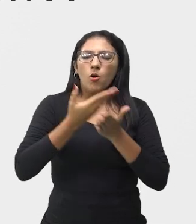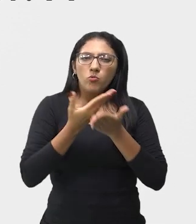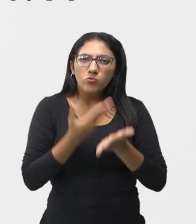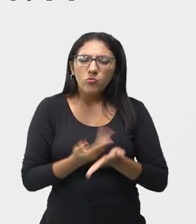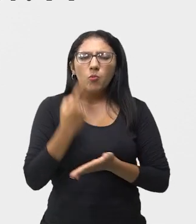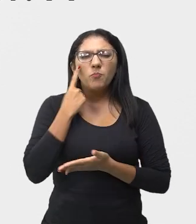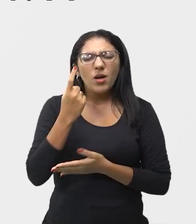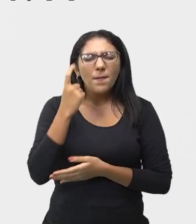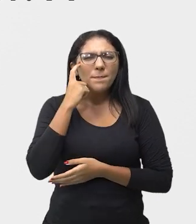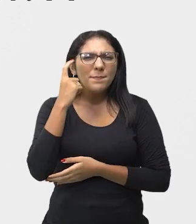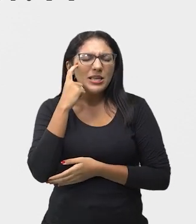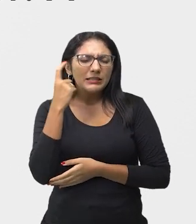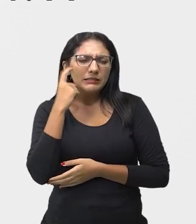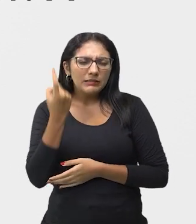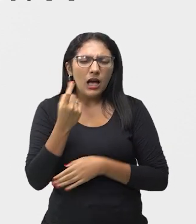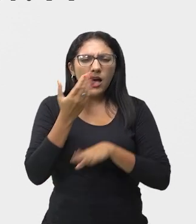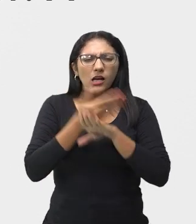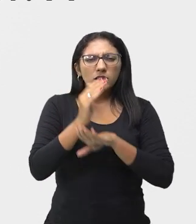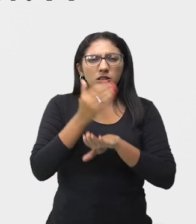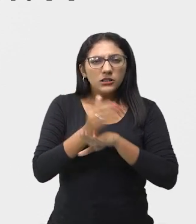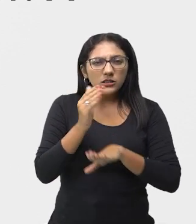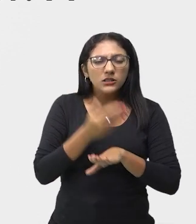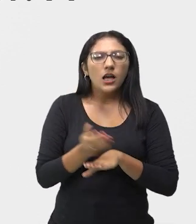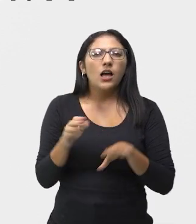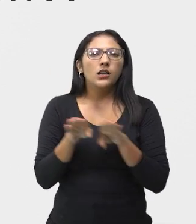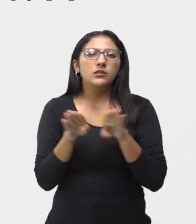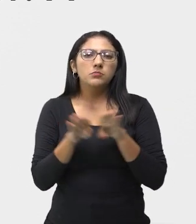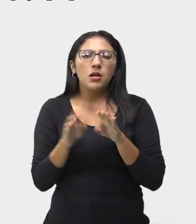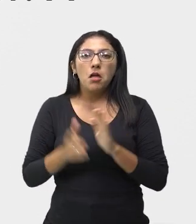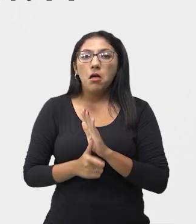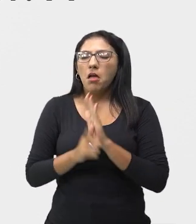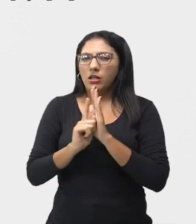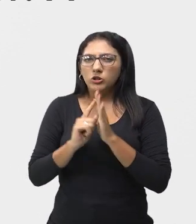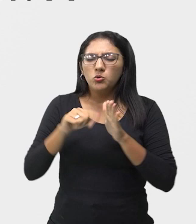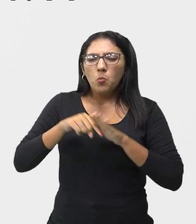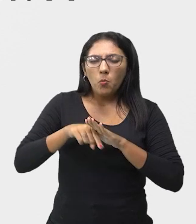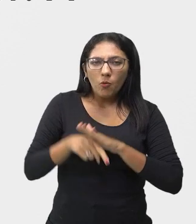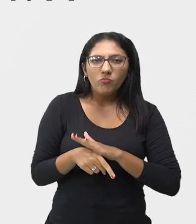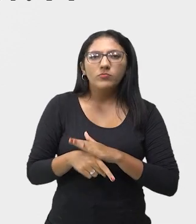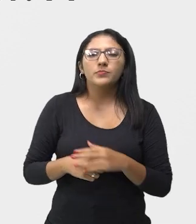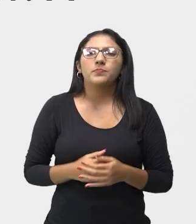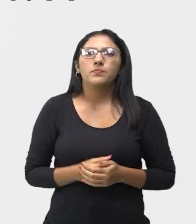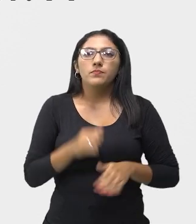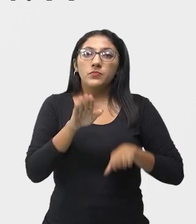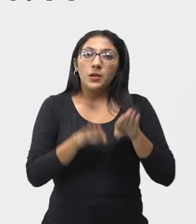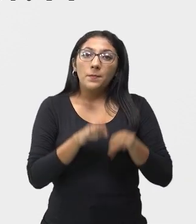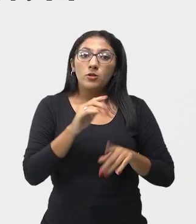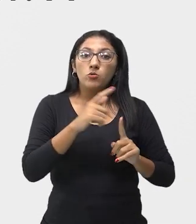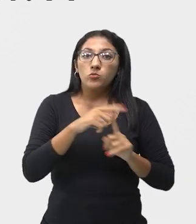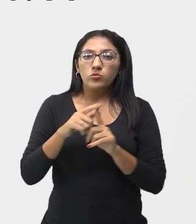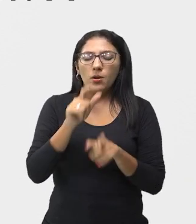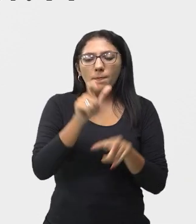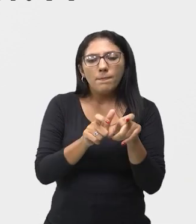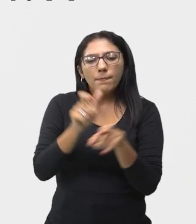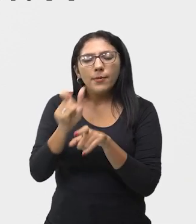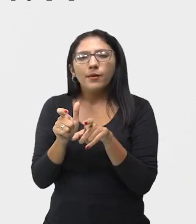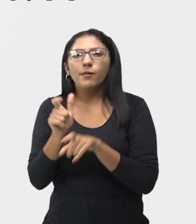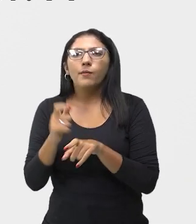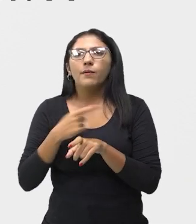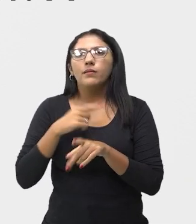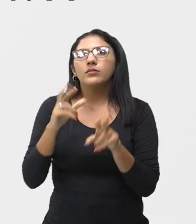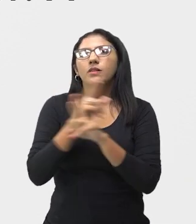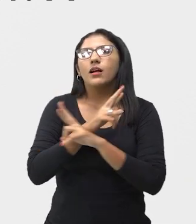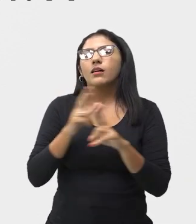tem que movimentar muito o corpo, tem que fazer um laboratório. Dependendo do personagem que o ator vai